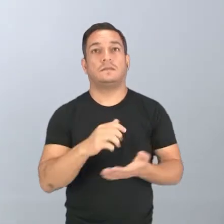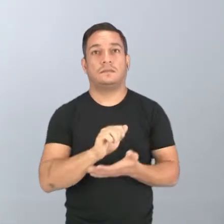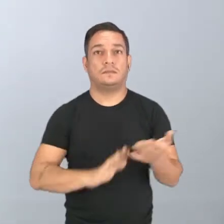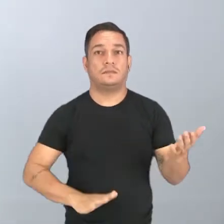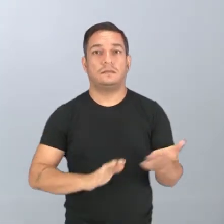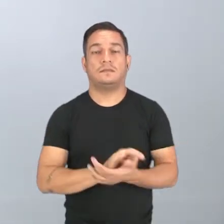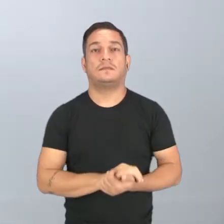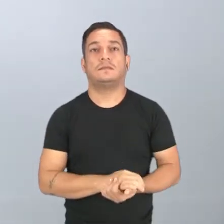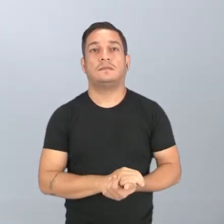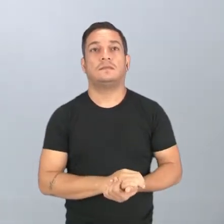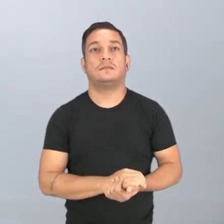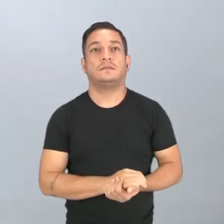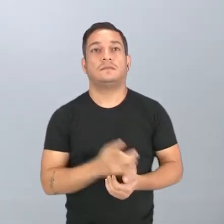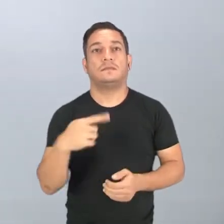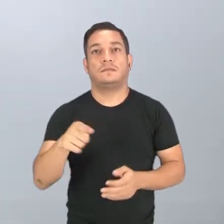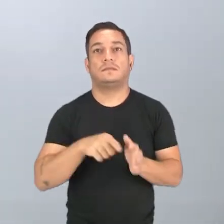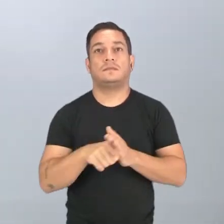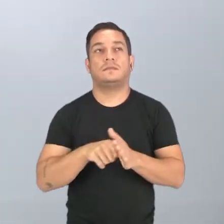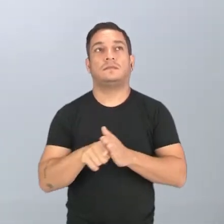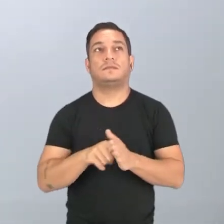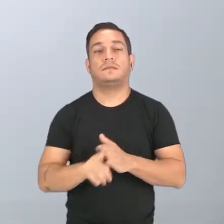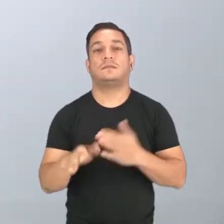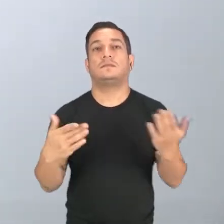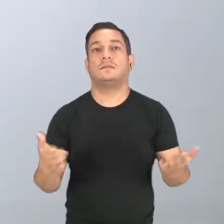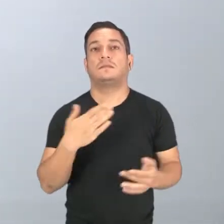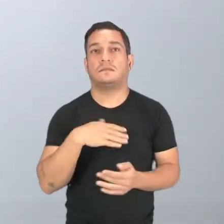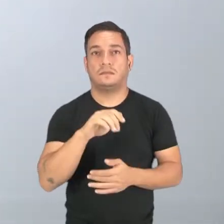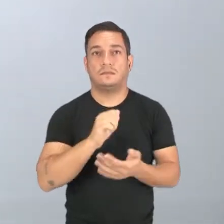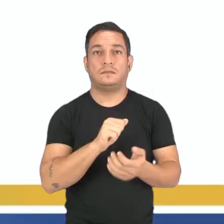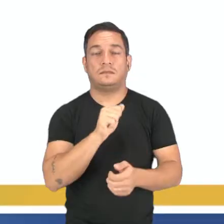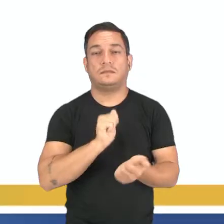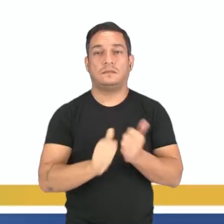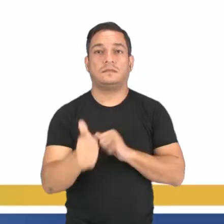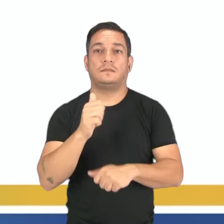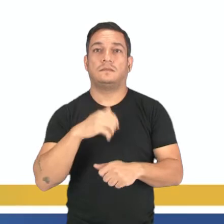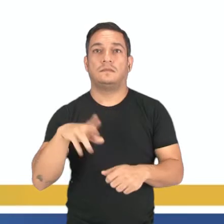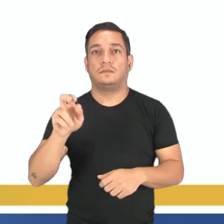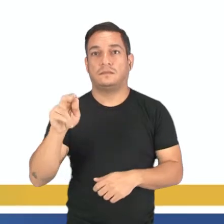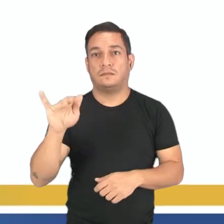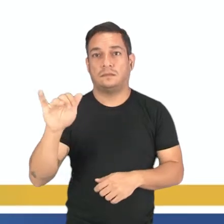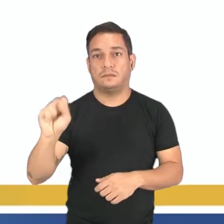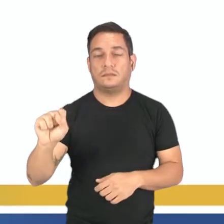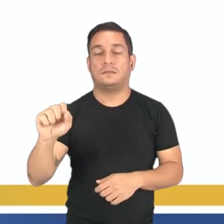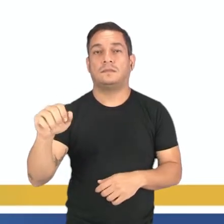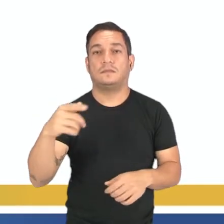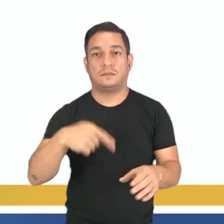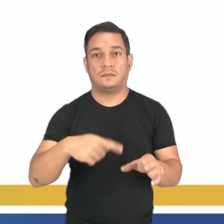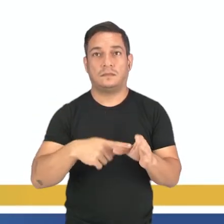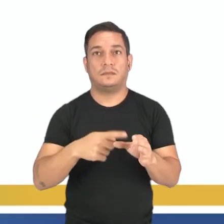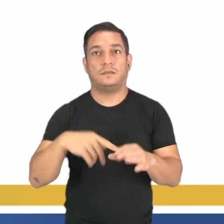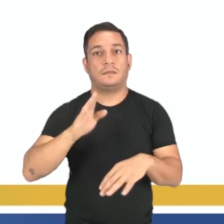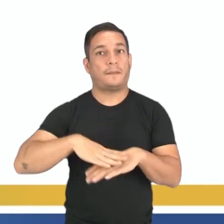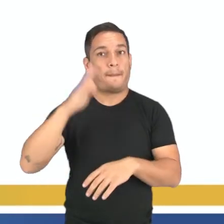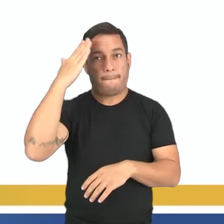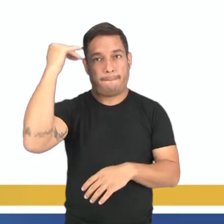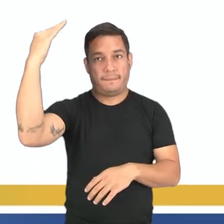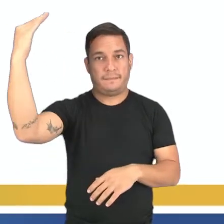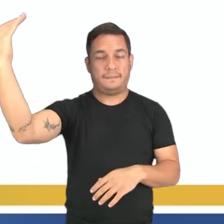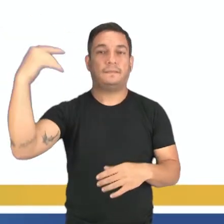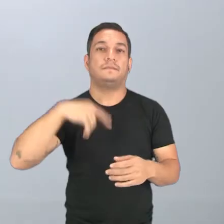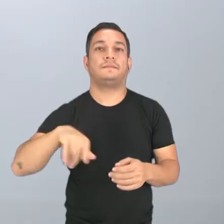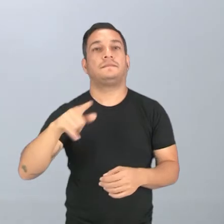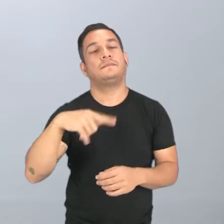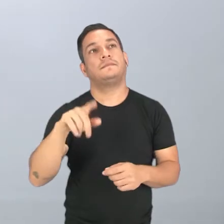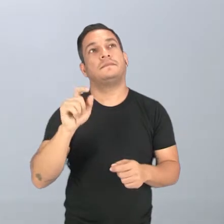pouco, né? Vocês vão ter que pesquisar quais são os esportes radicais urbanos mais famosos.